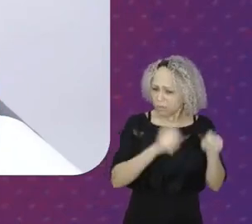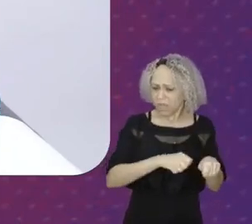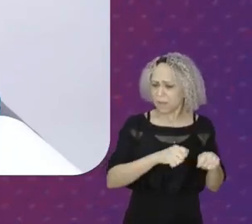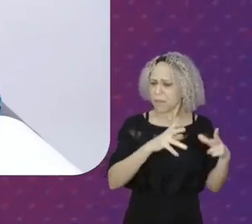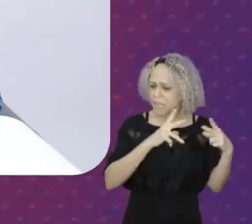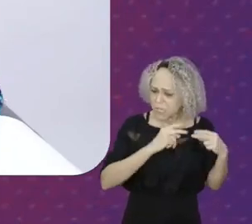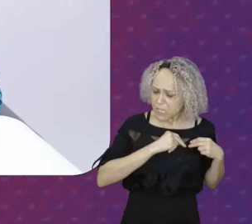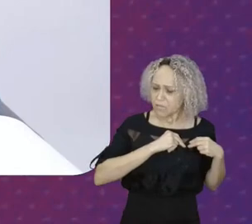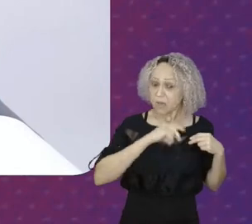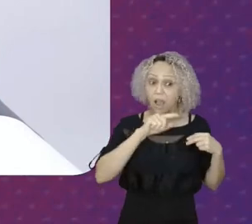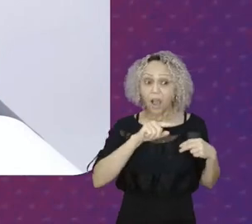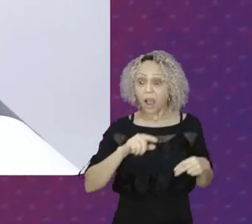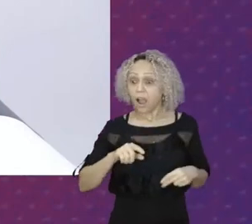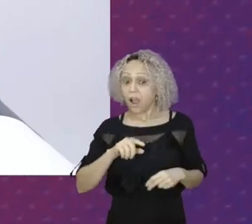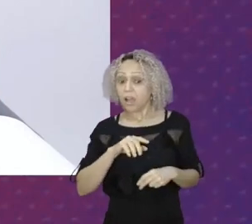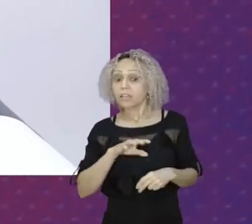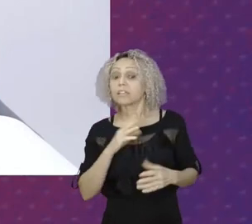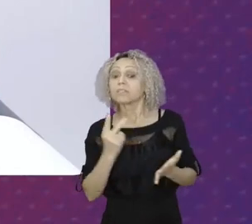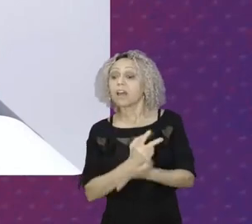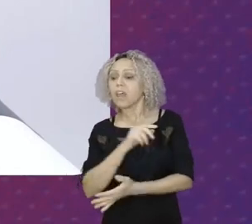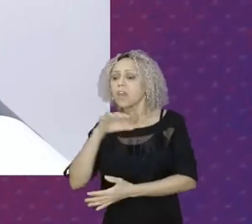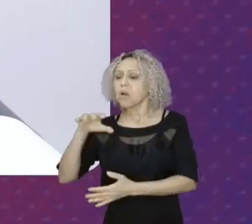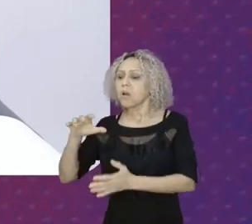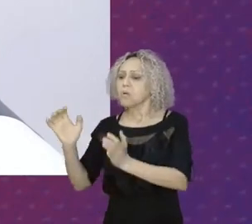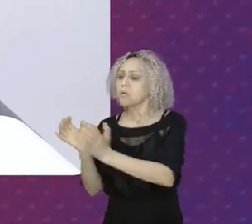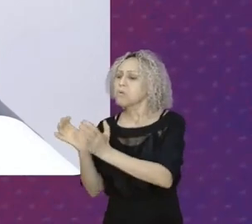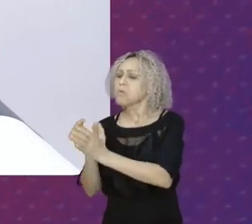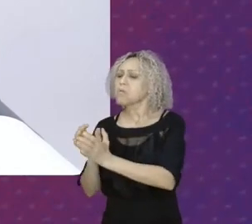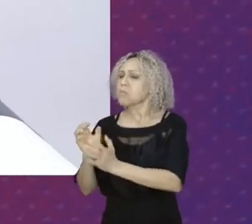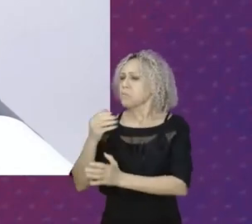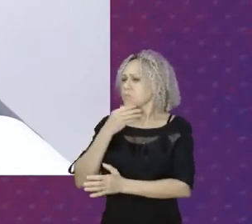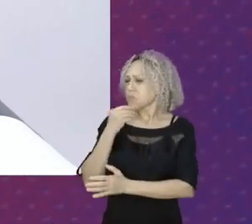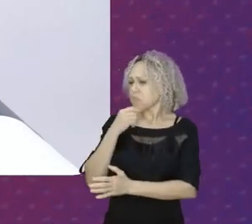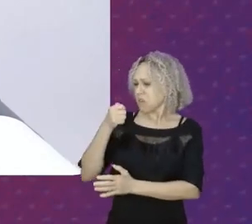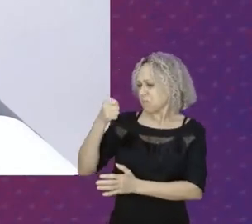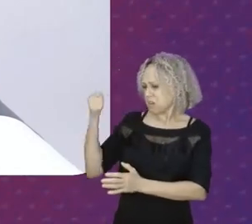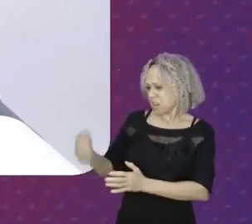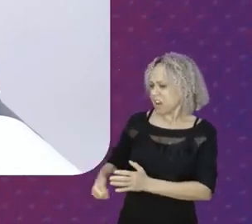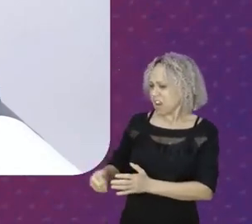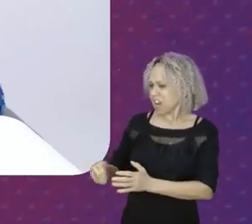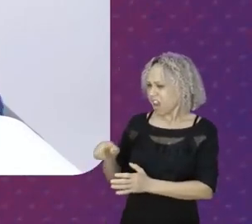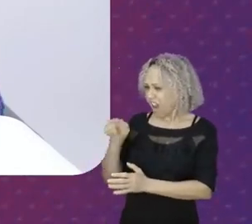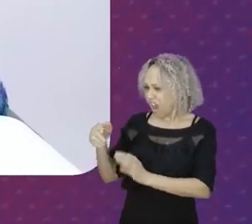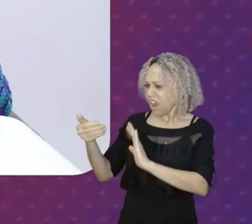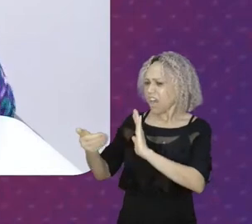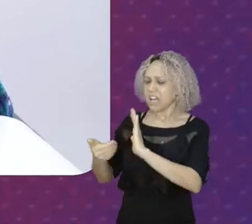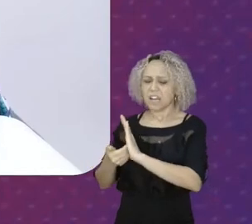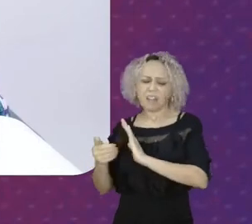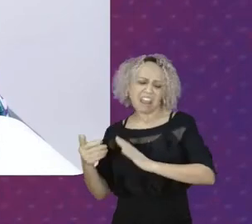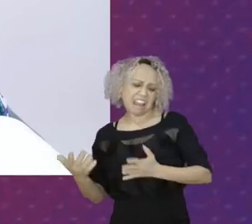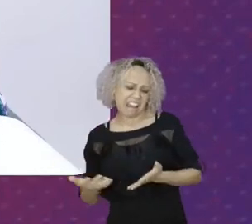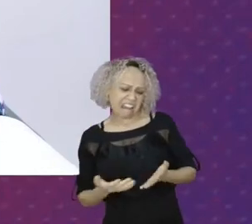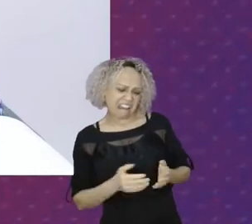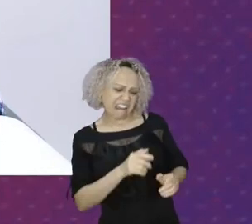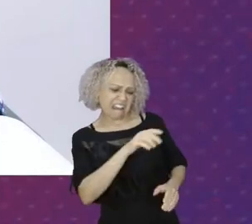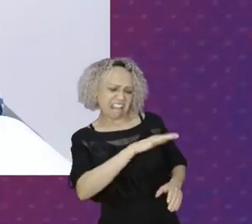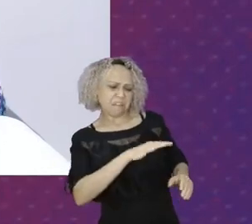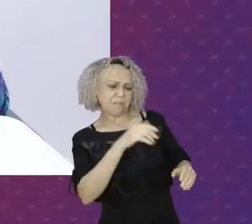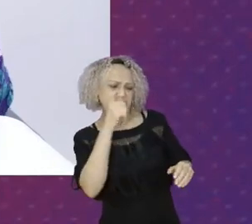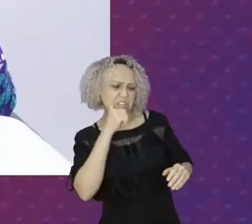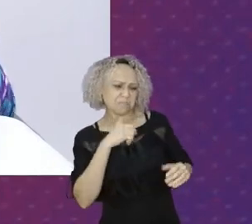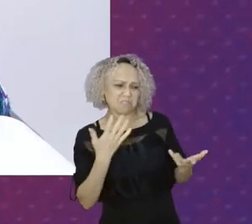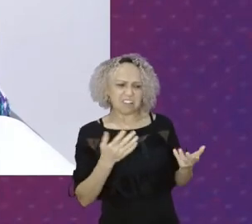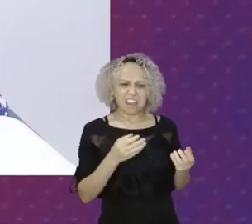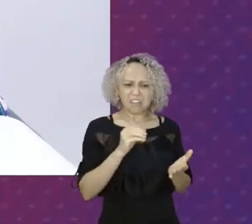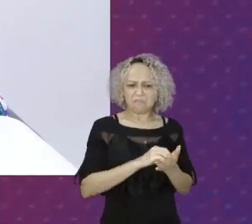quando nos coloca nessa condição de desequilibradas, excessivamente emotivas, é uma lógica que